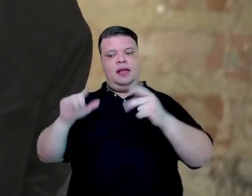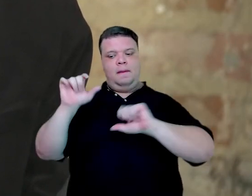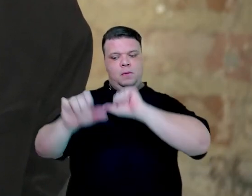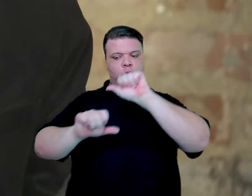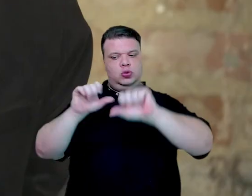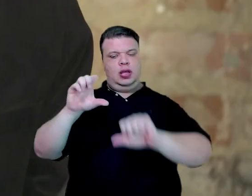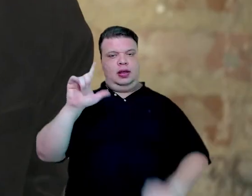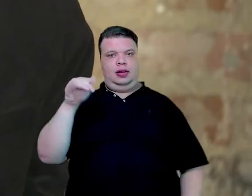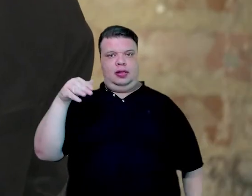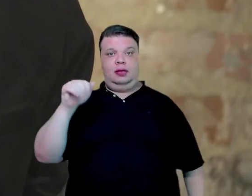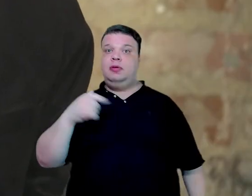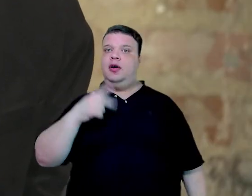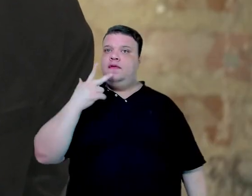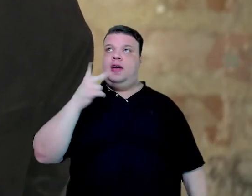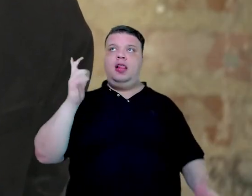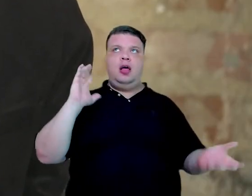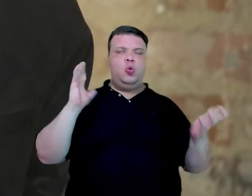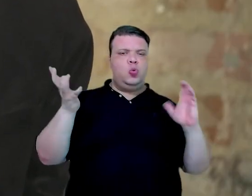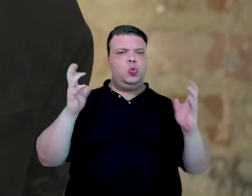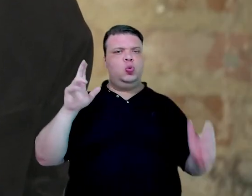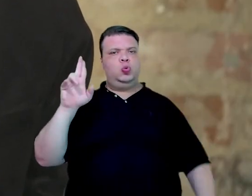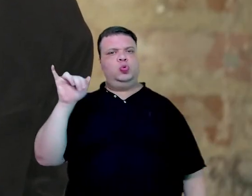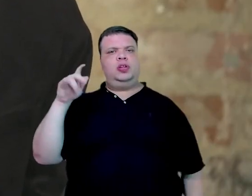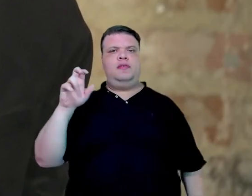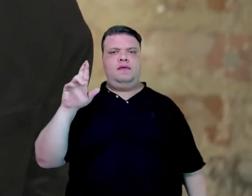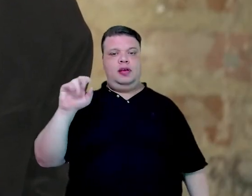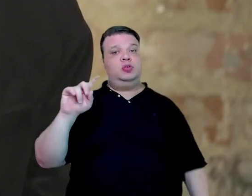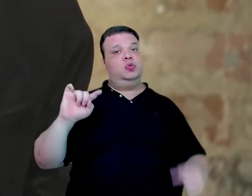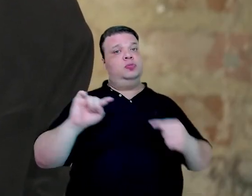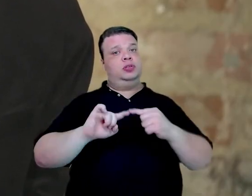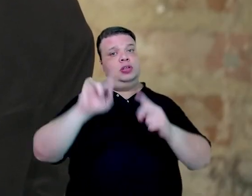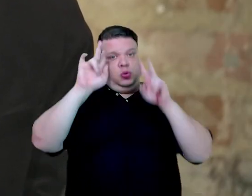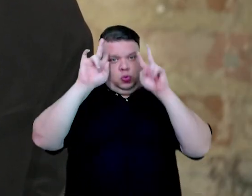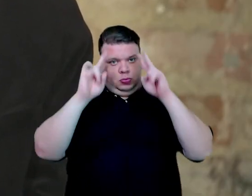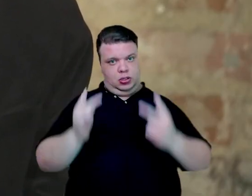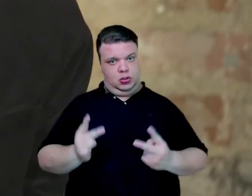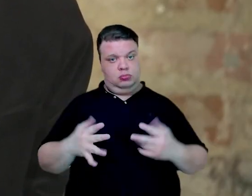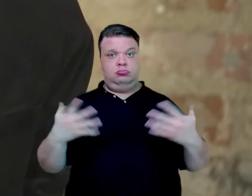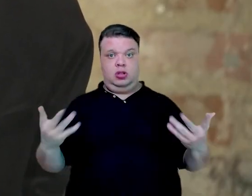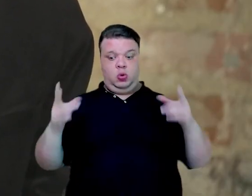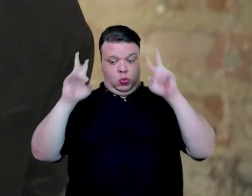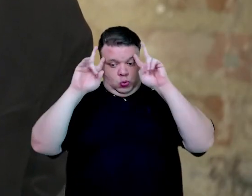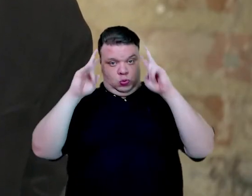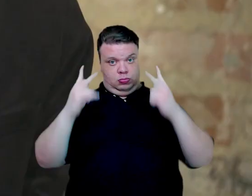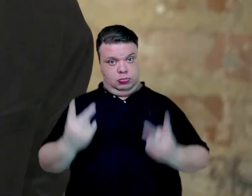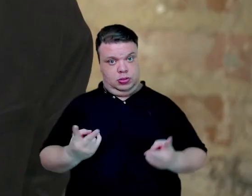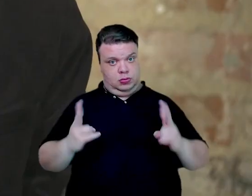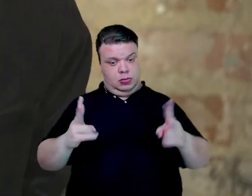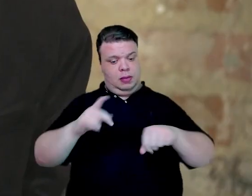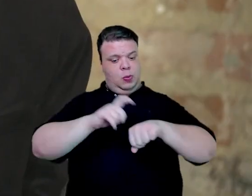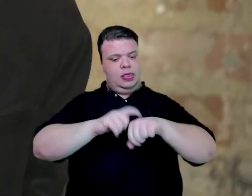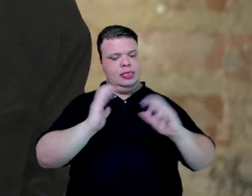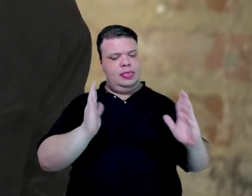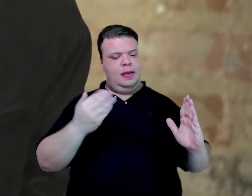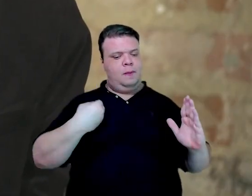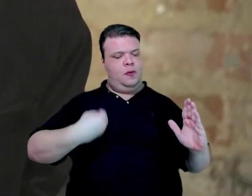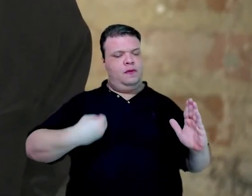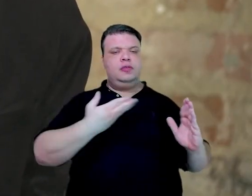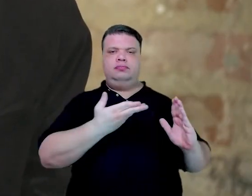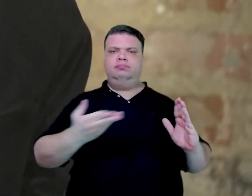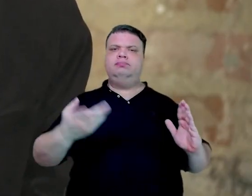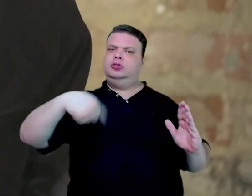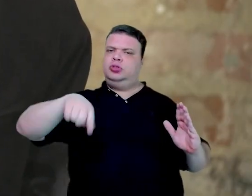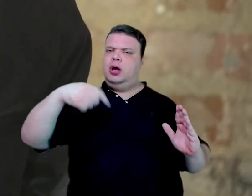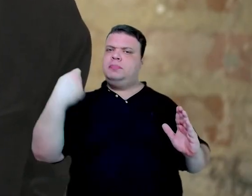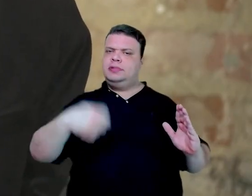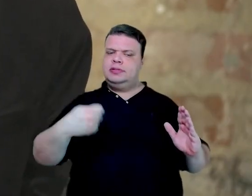homem. Então, o homem, no seu tempo de vida, nós estamos trabalhando em relação a normalmente 100 anos.